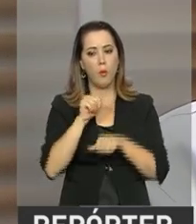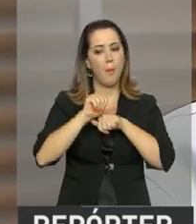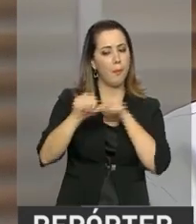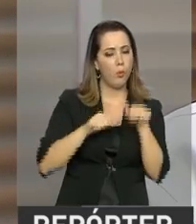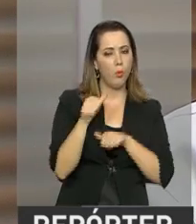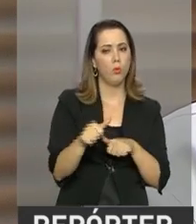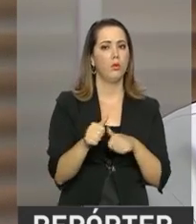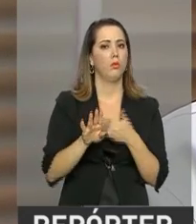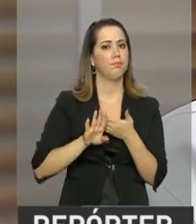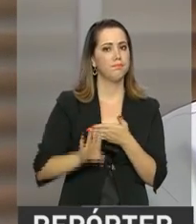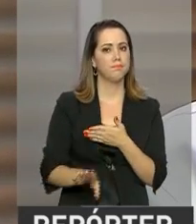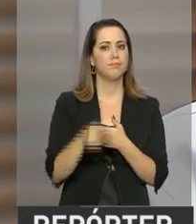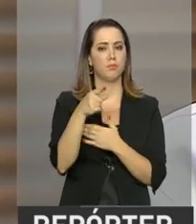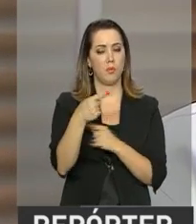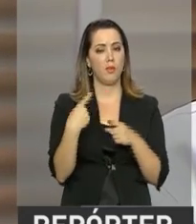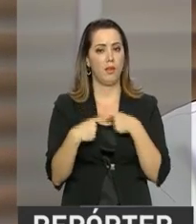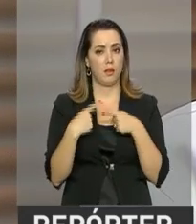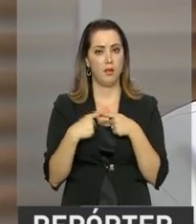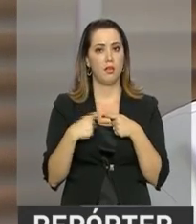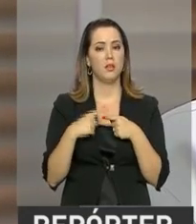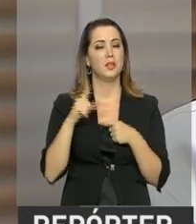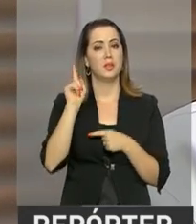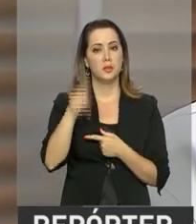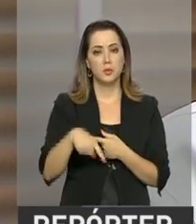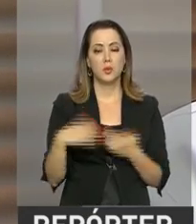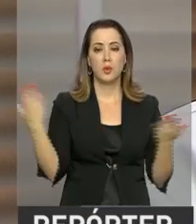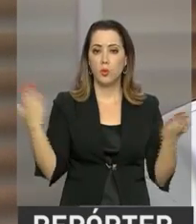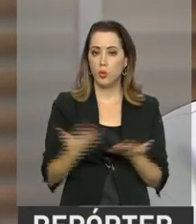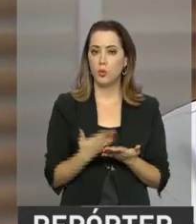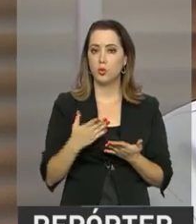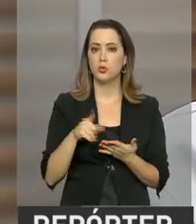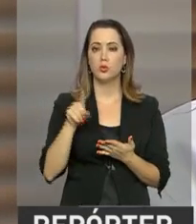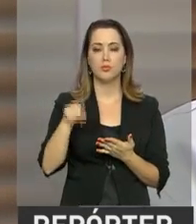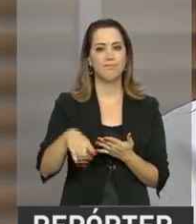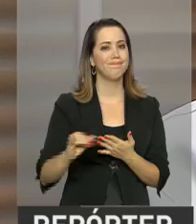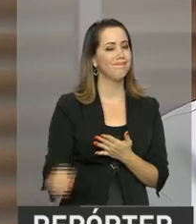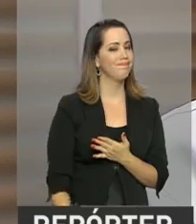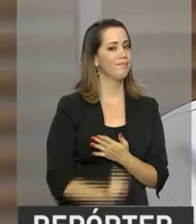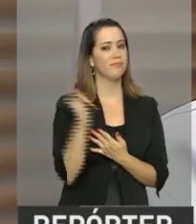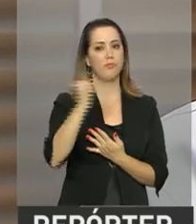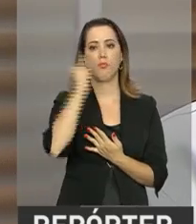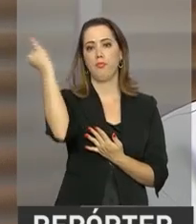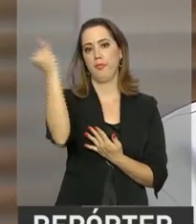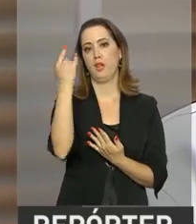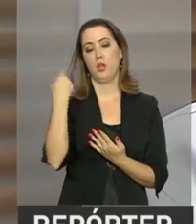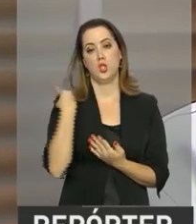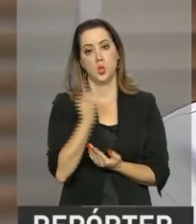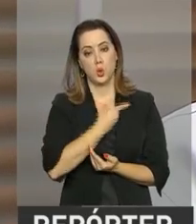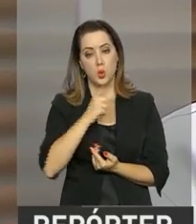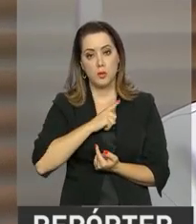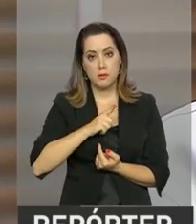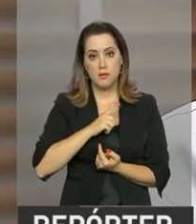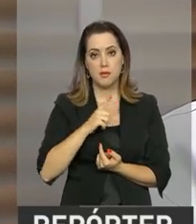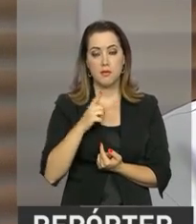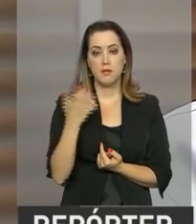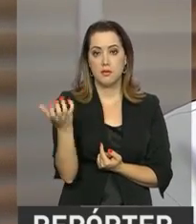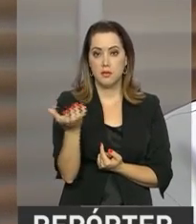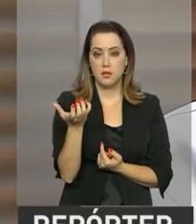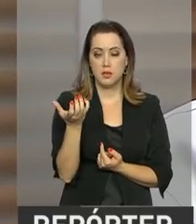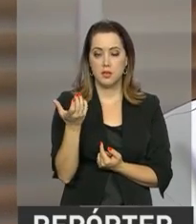esse comportamento porque é hoje Imperial se a gente quiser diminuir a